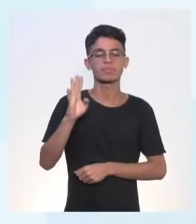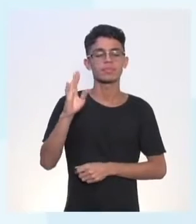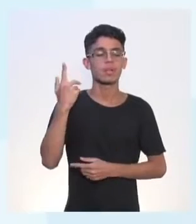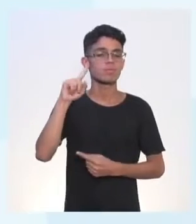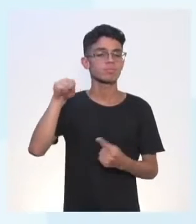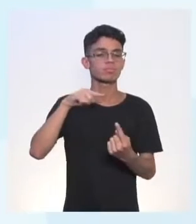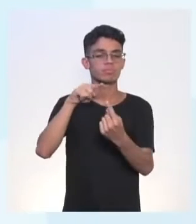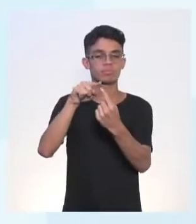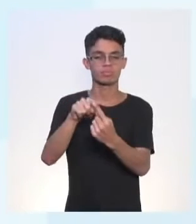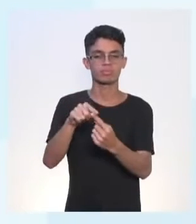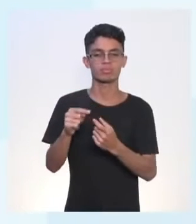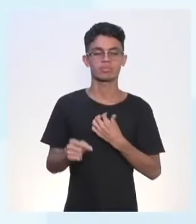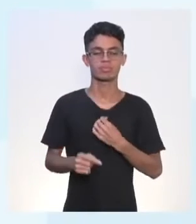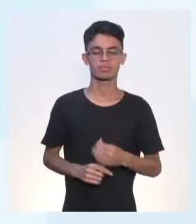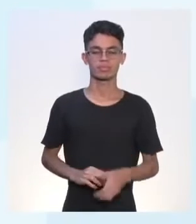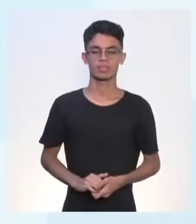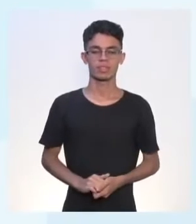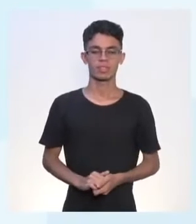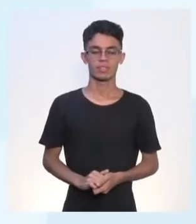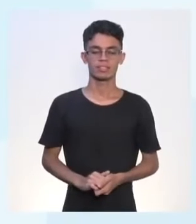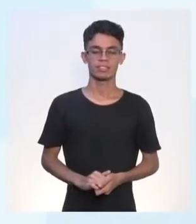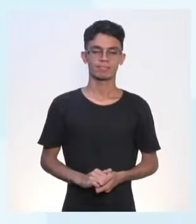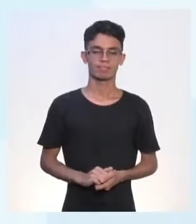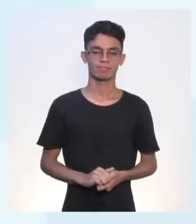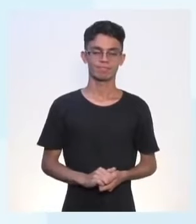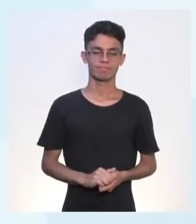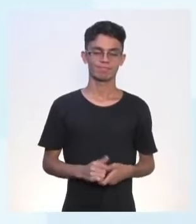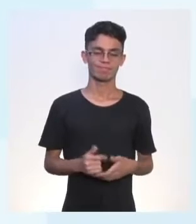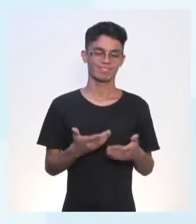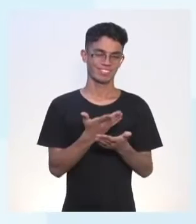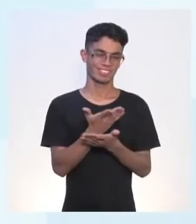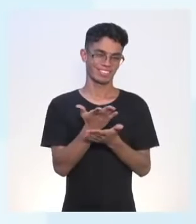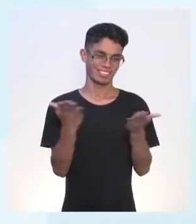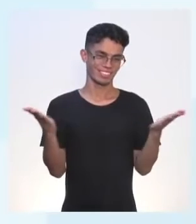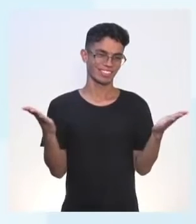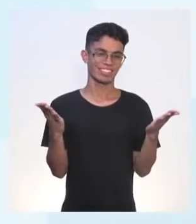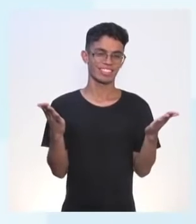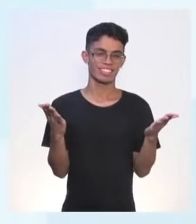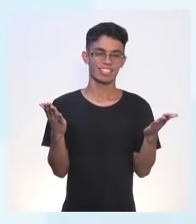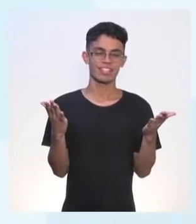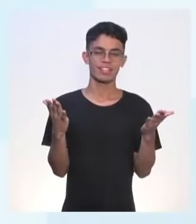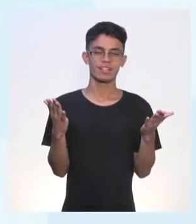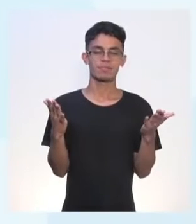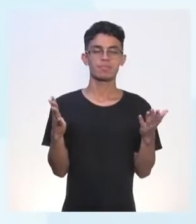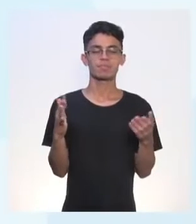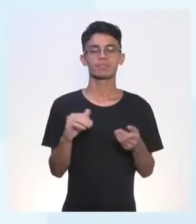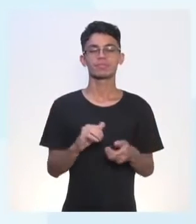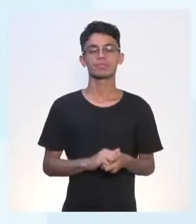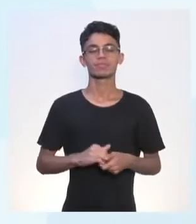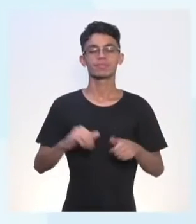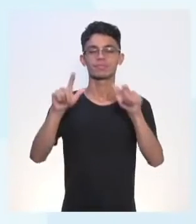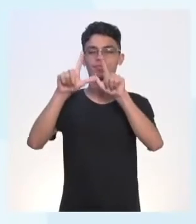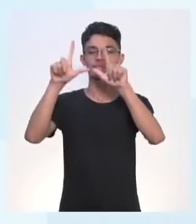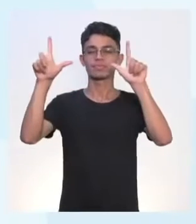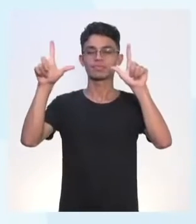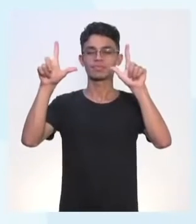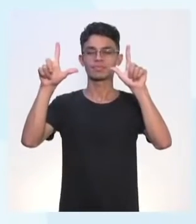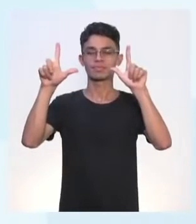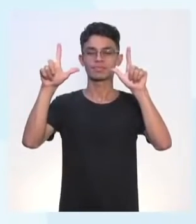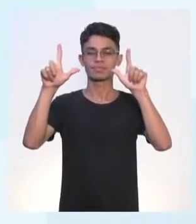nossos objetivos. Já para a galerinha aí esquentando aí os motores, na tela a